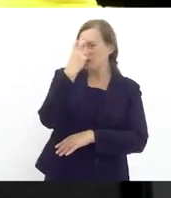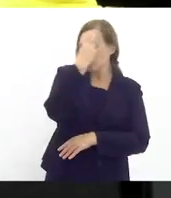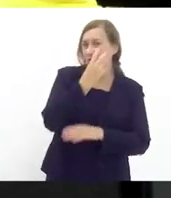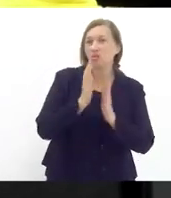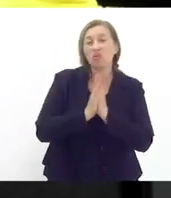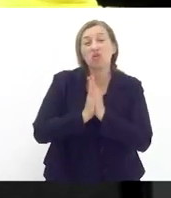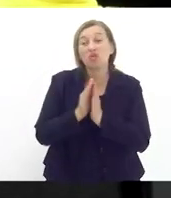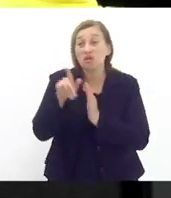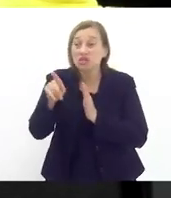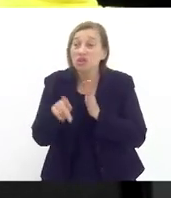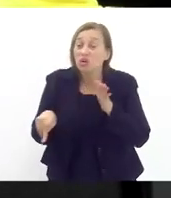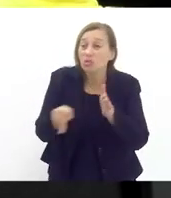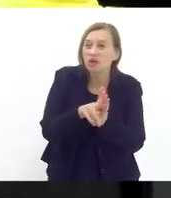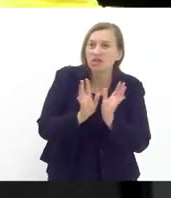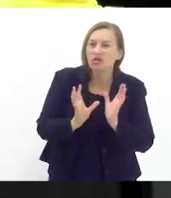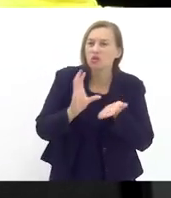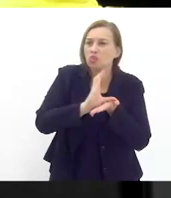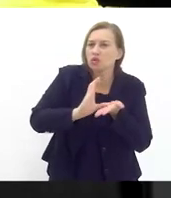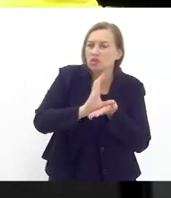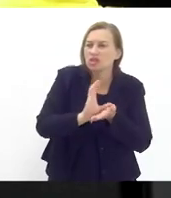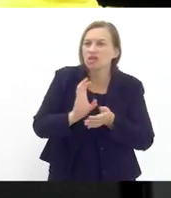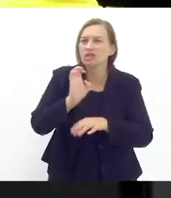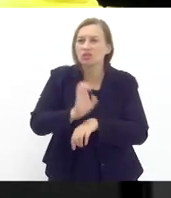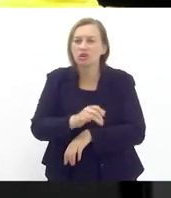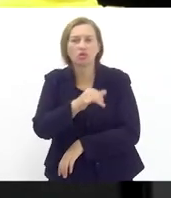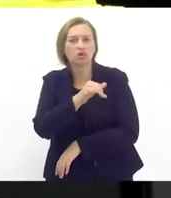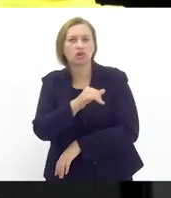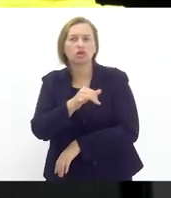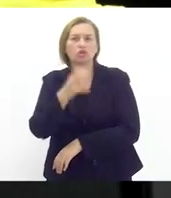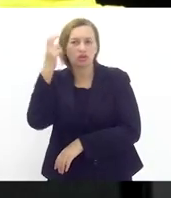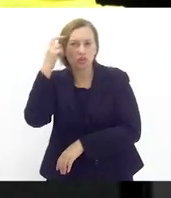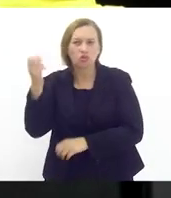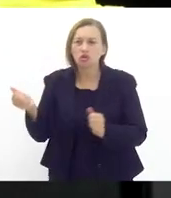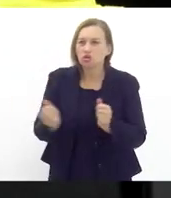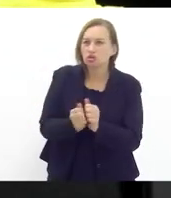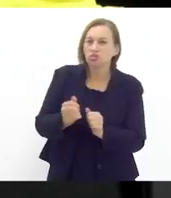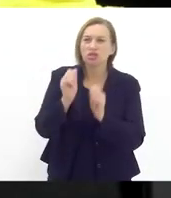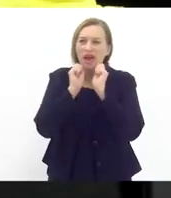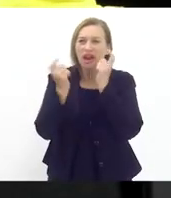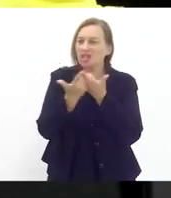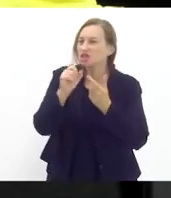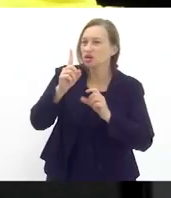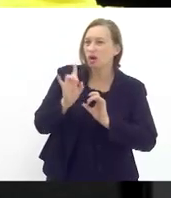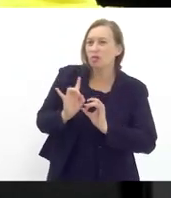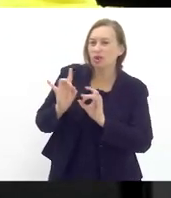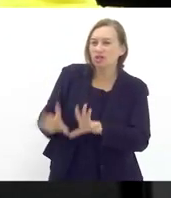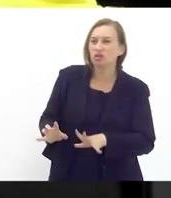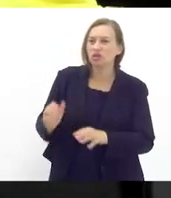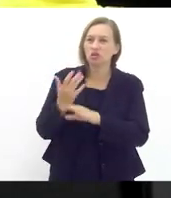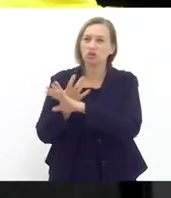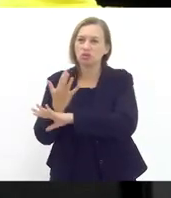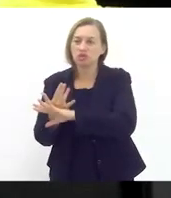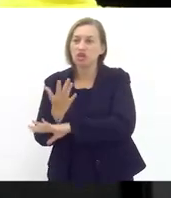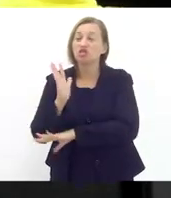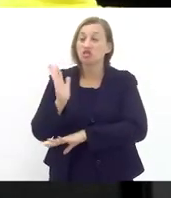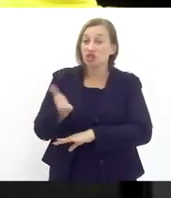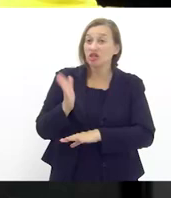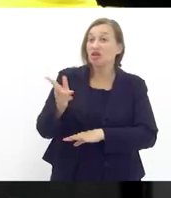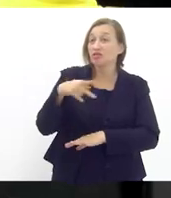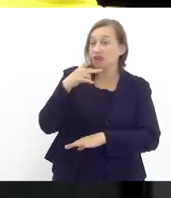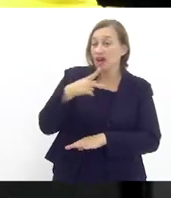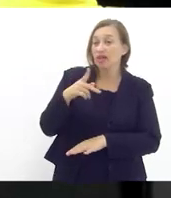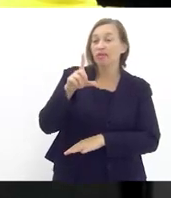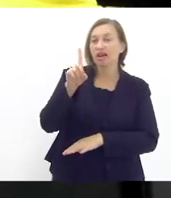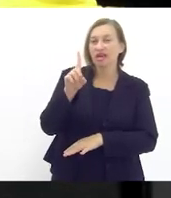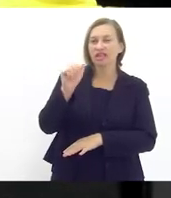você como membro do Conselho Estadual de Cultura juntar legem não abandone Duque de Caxias eu já tinha sinalizado isso para